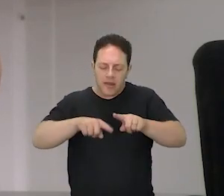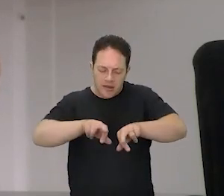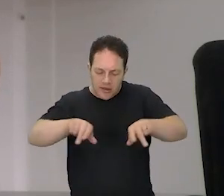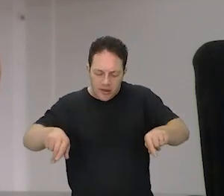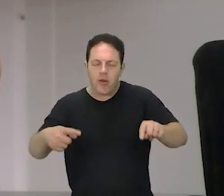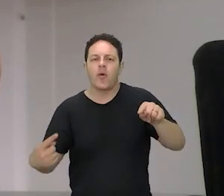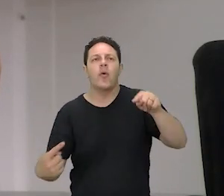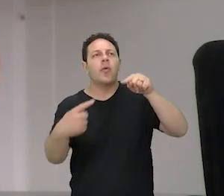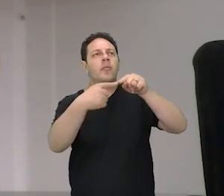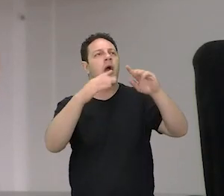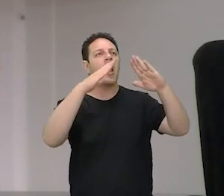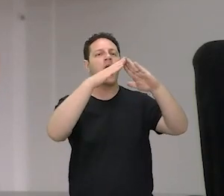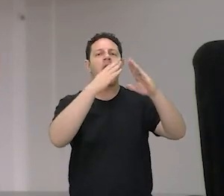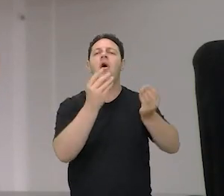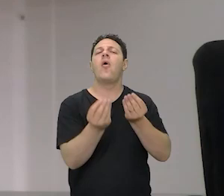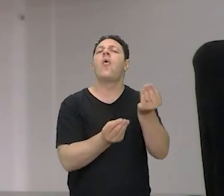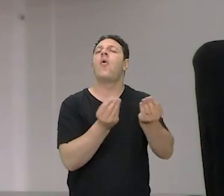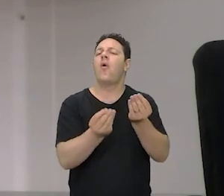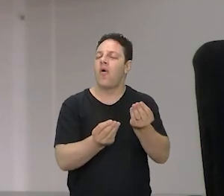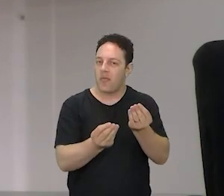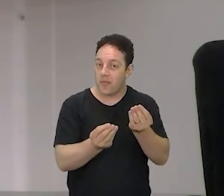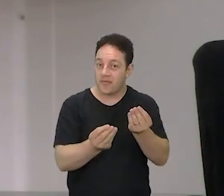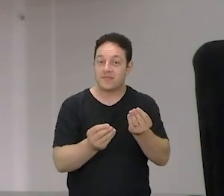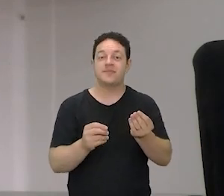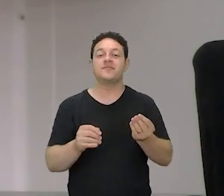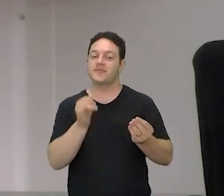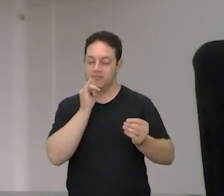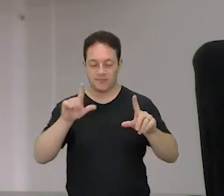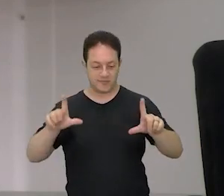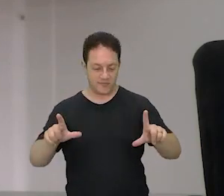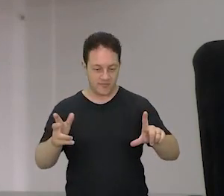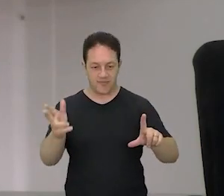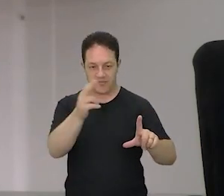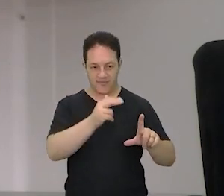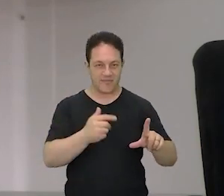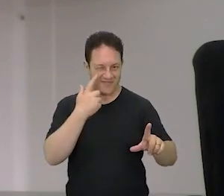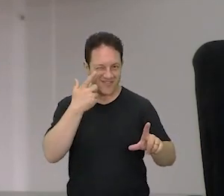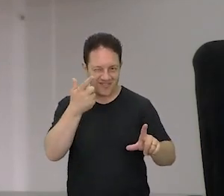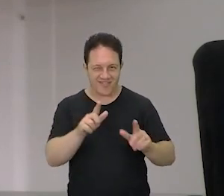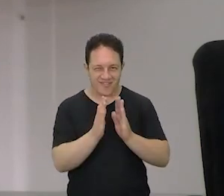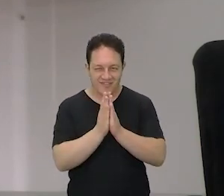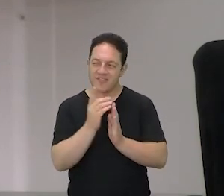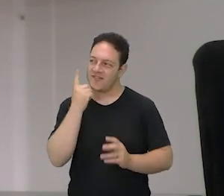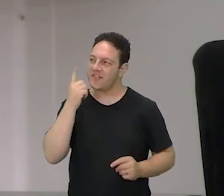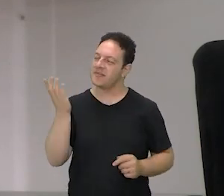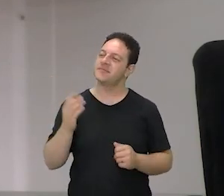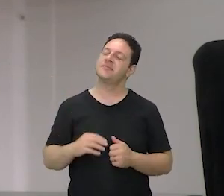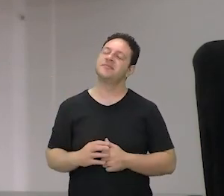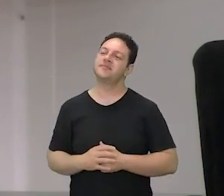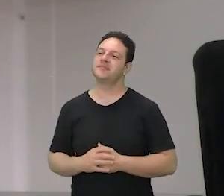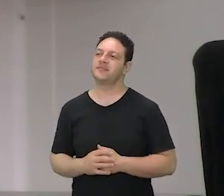casa. E naquele painel de controle, Vanderlei, você pode voltar ele para nós,